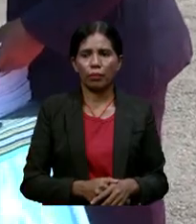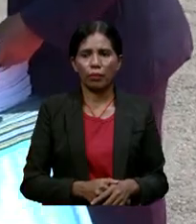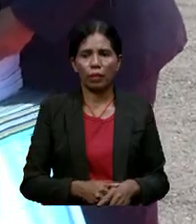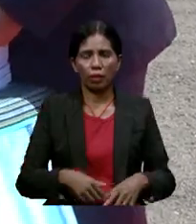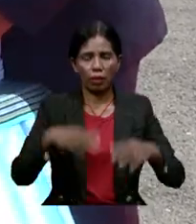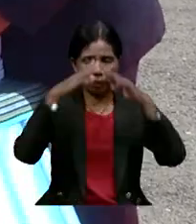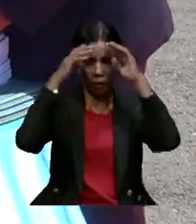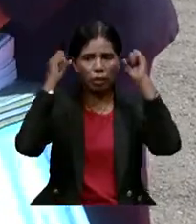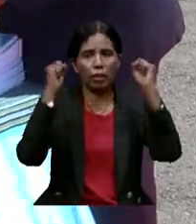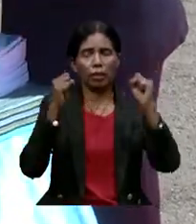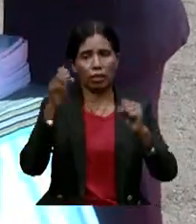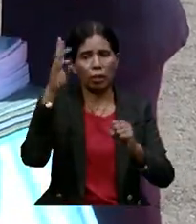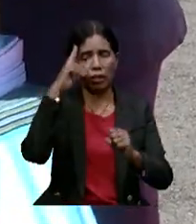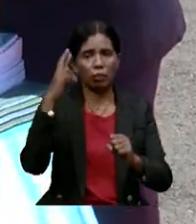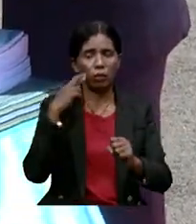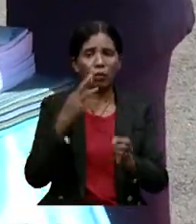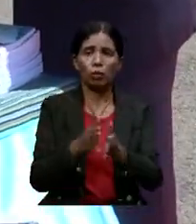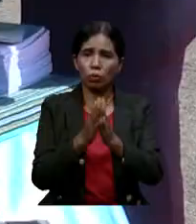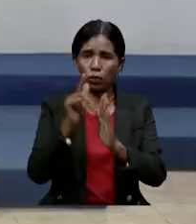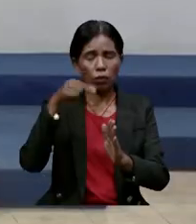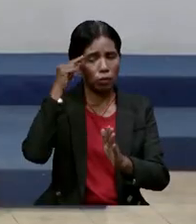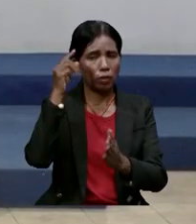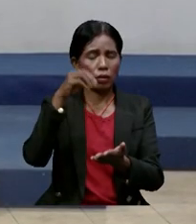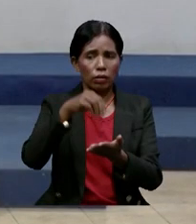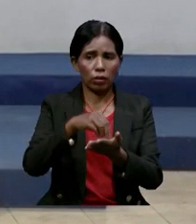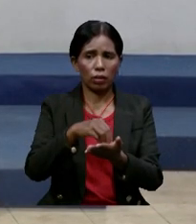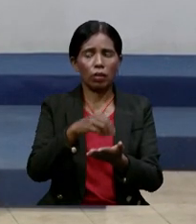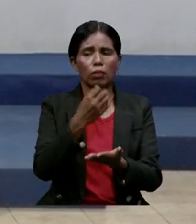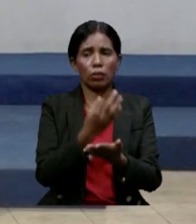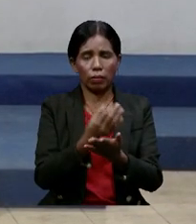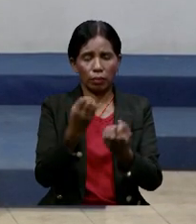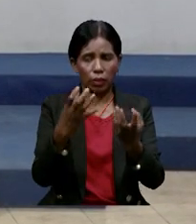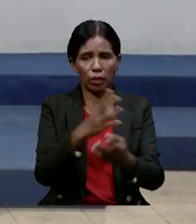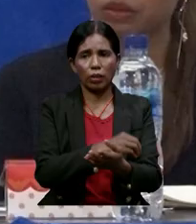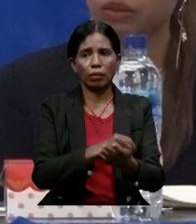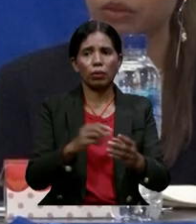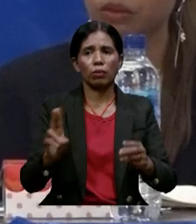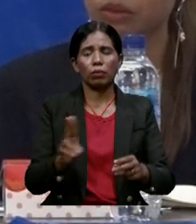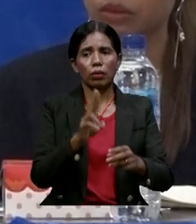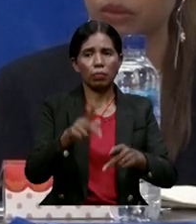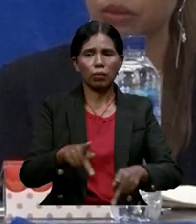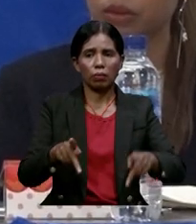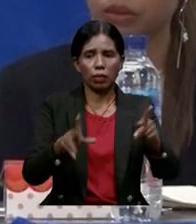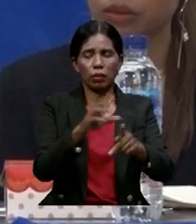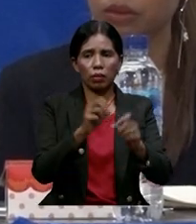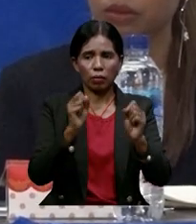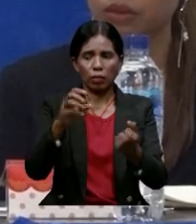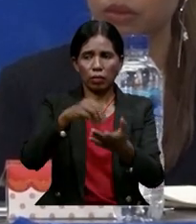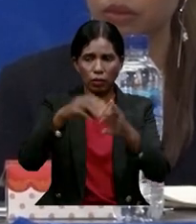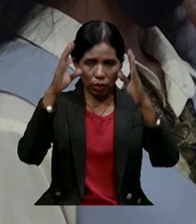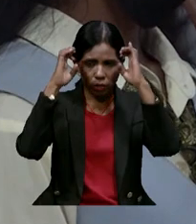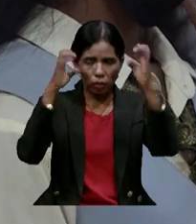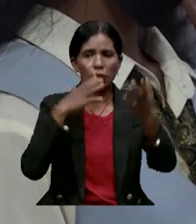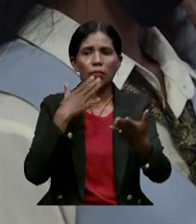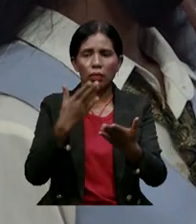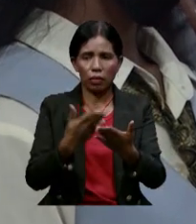Presidente da República, Zira Mazorta, o seu governo ato investe em acaso para a Universidade Pública no privado Sira e Arelaran, onde bele garante educação e dane